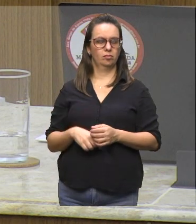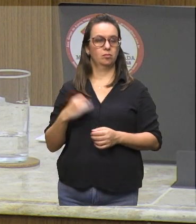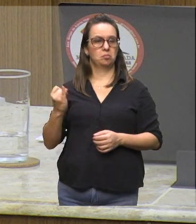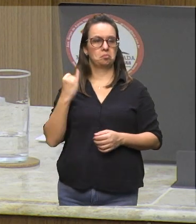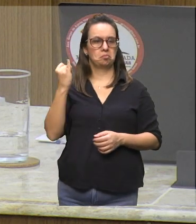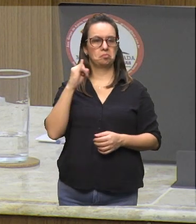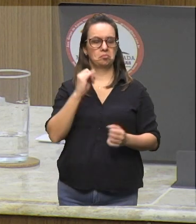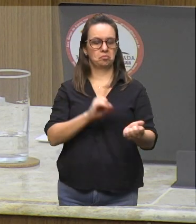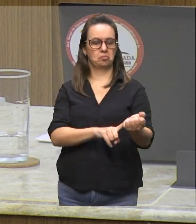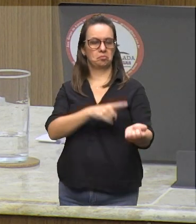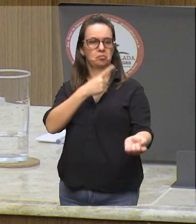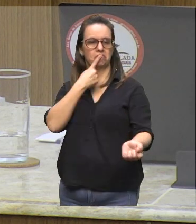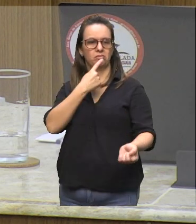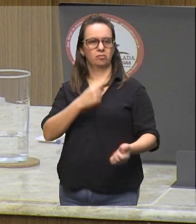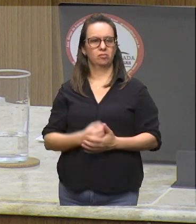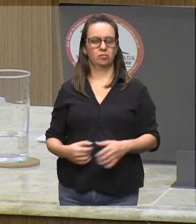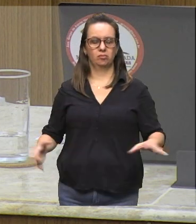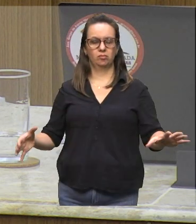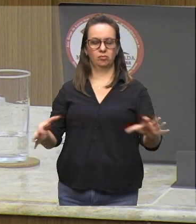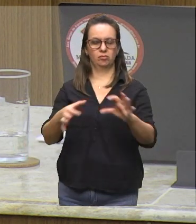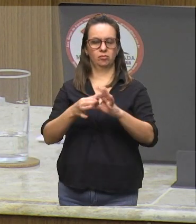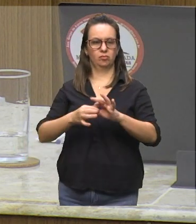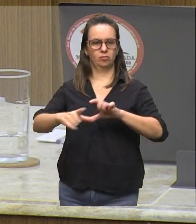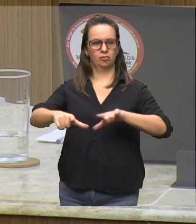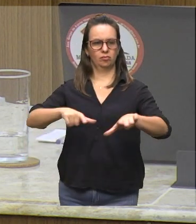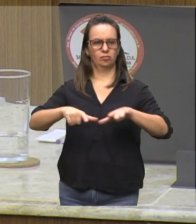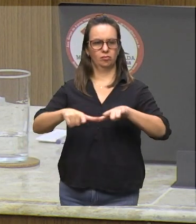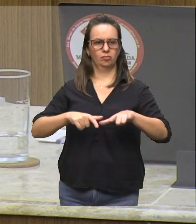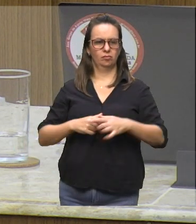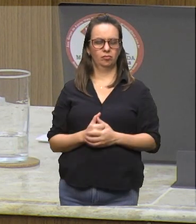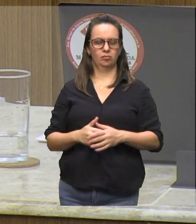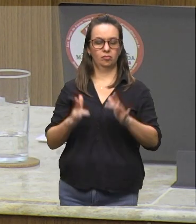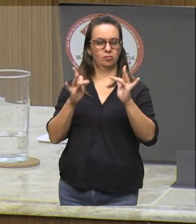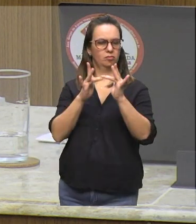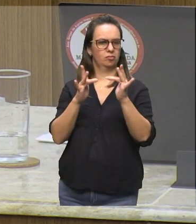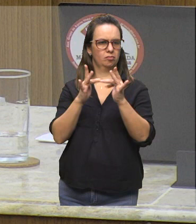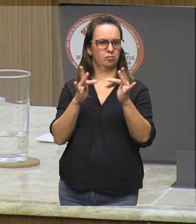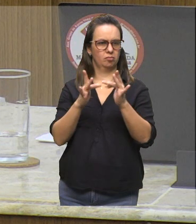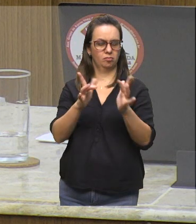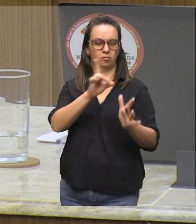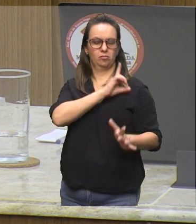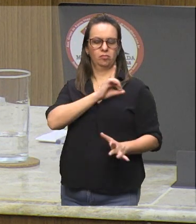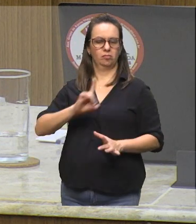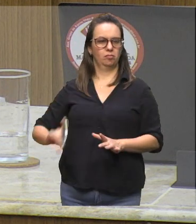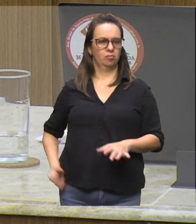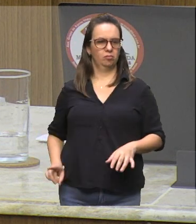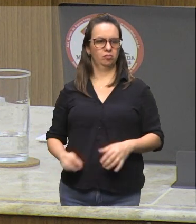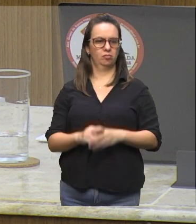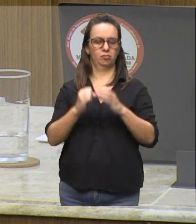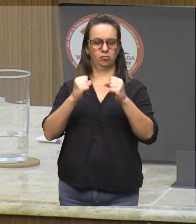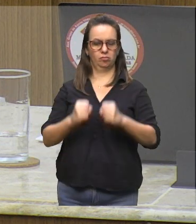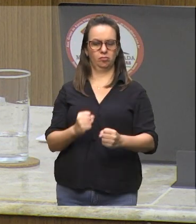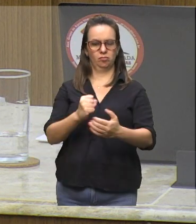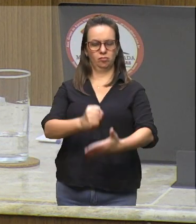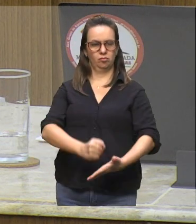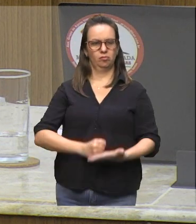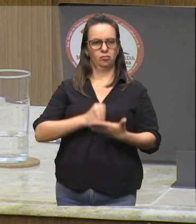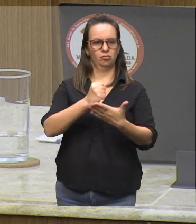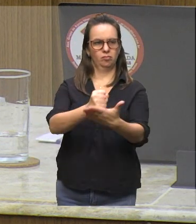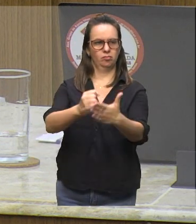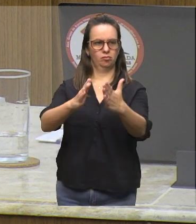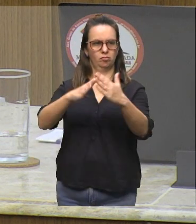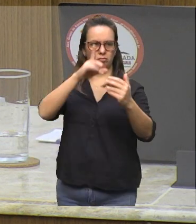nós precisamos aí unir as forças e entrar em contato com os deputados para poder salvar o Hospital